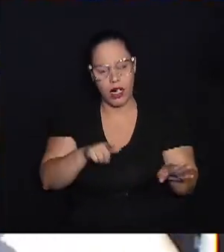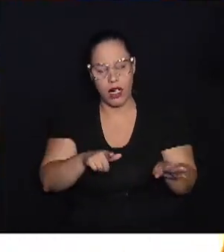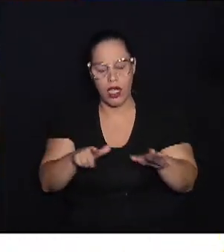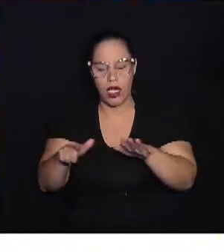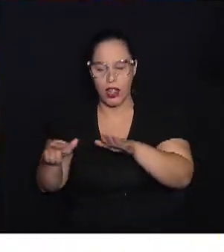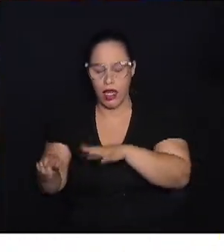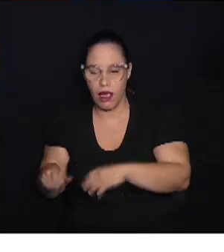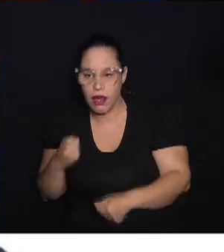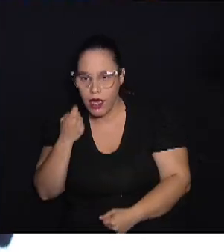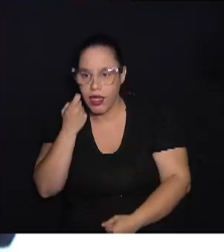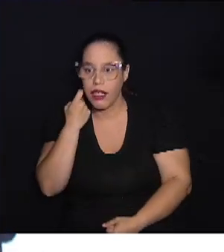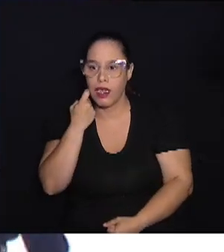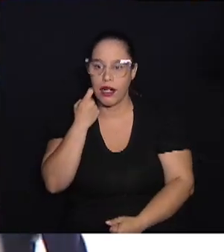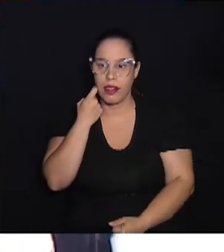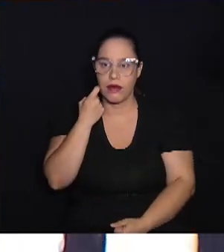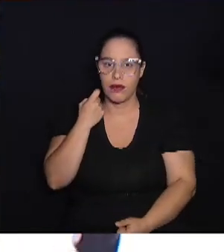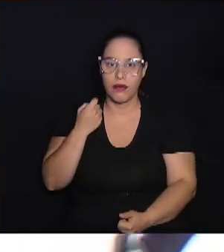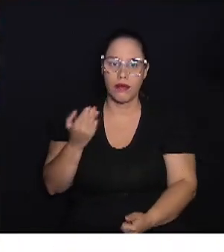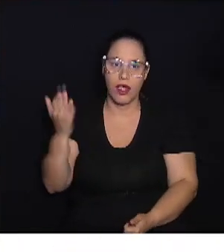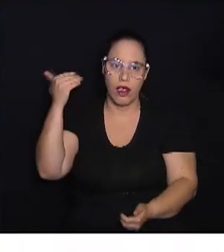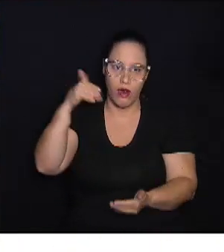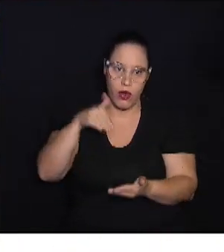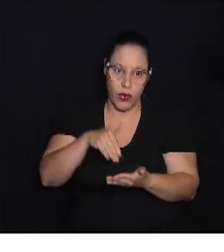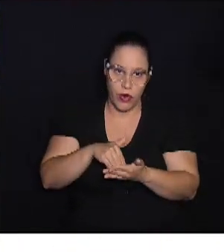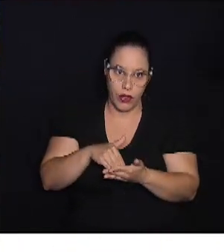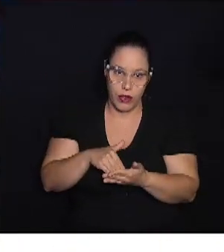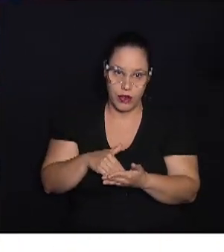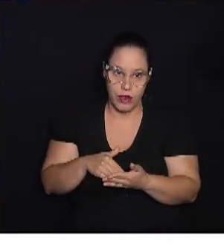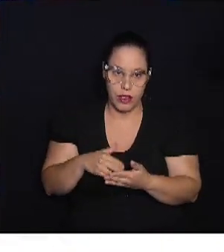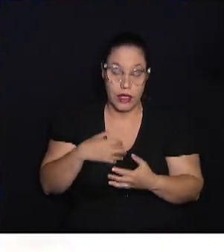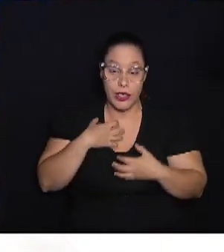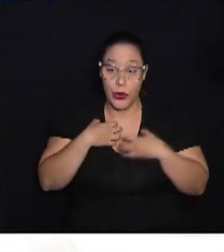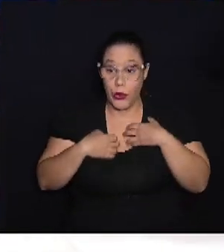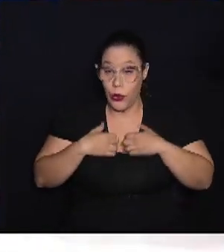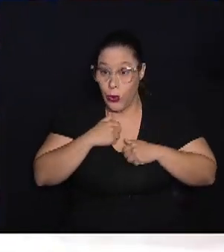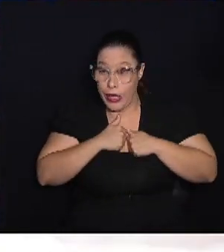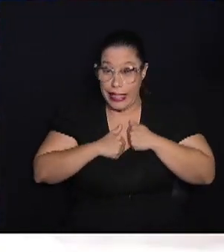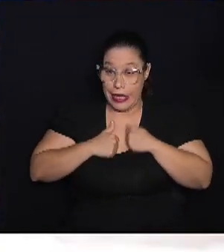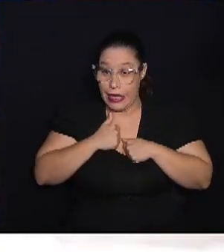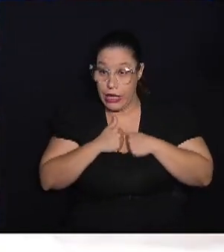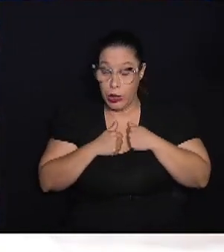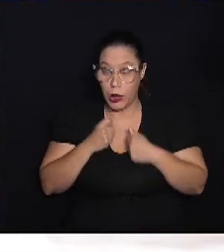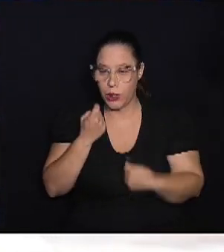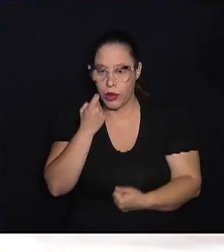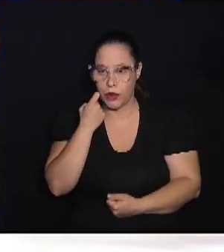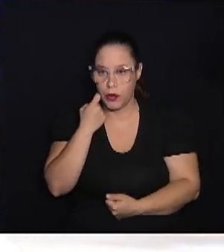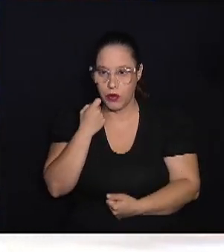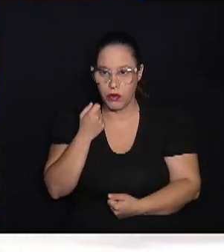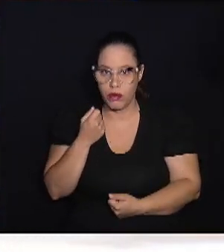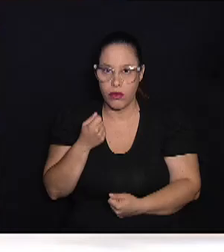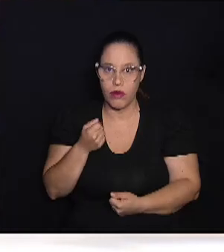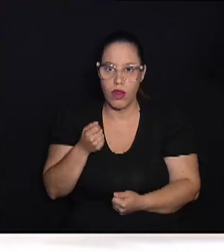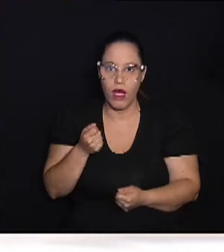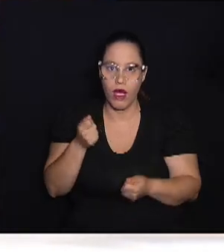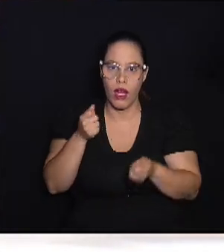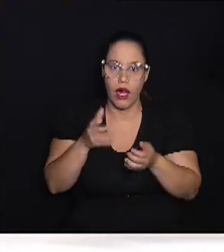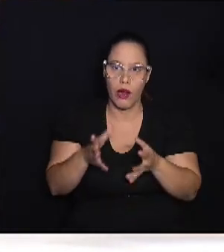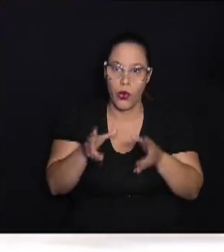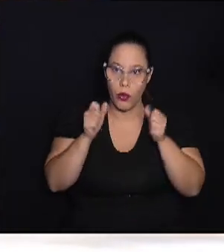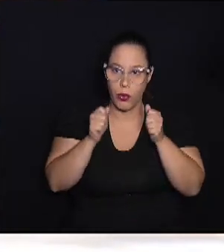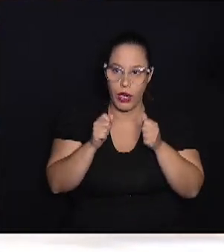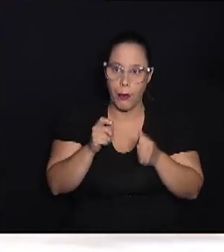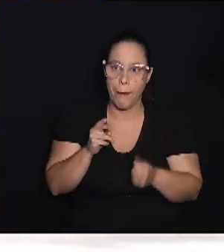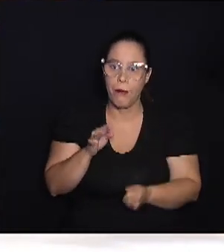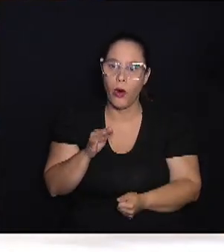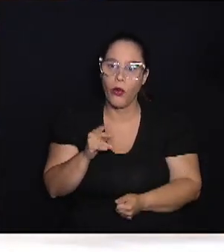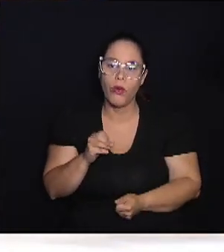Então a criançada já vem no começo da semana já ansioso para sexta. Já. Eles acumulam pontos, né, já para ganhar o